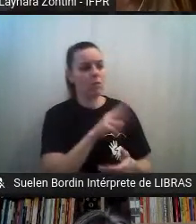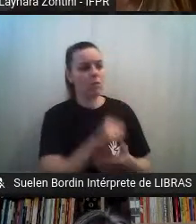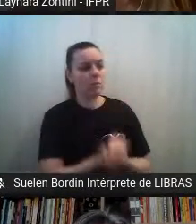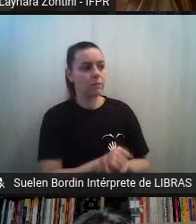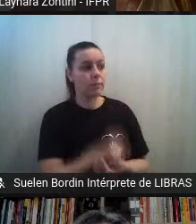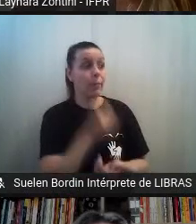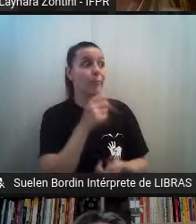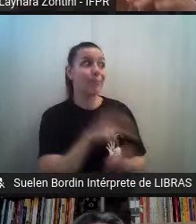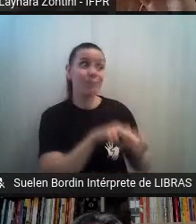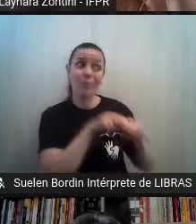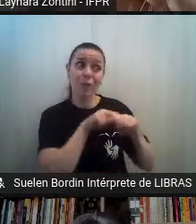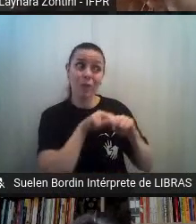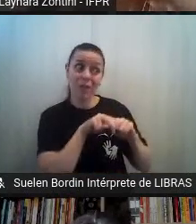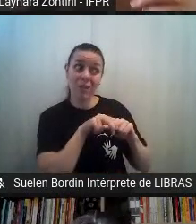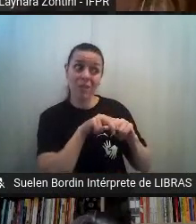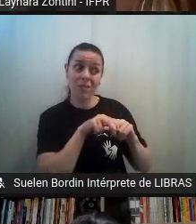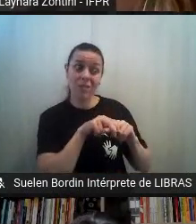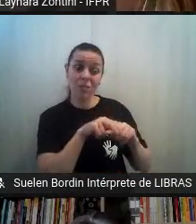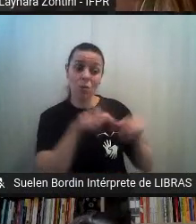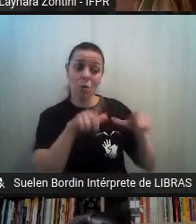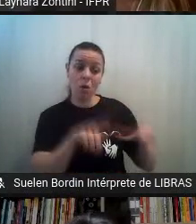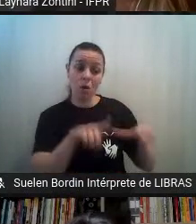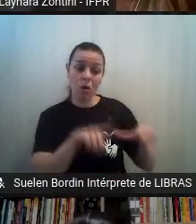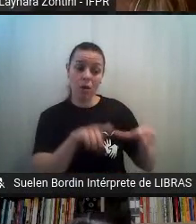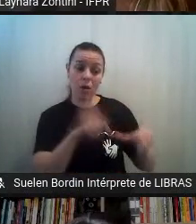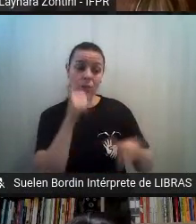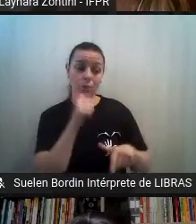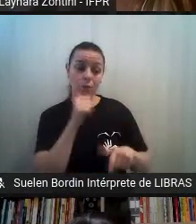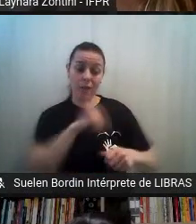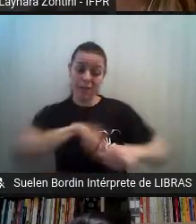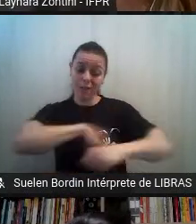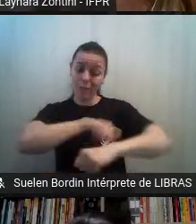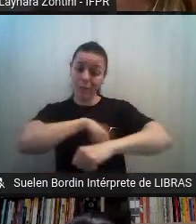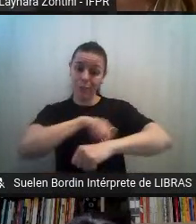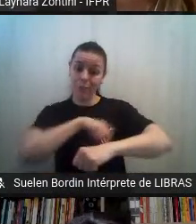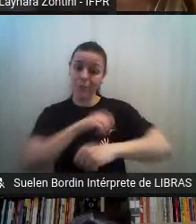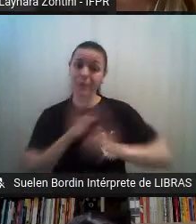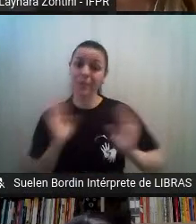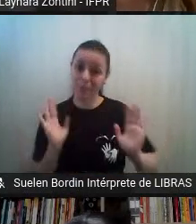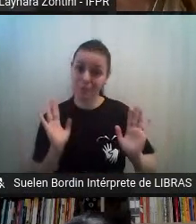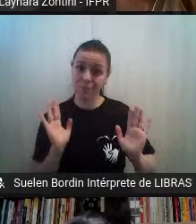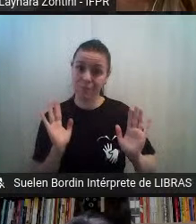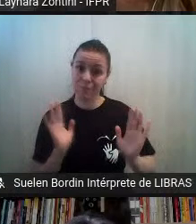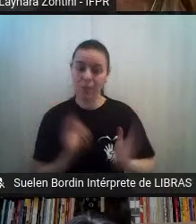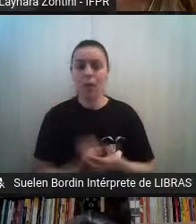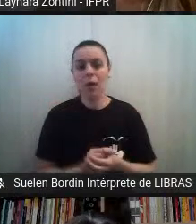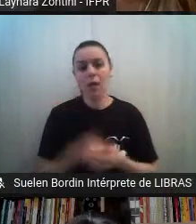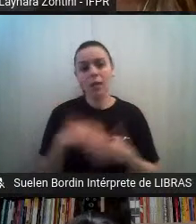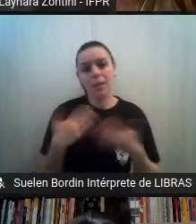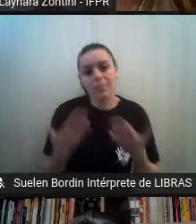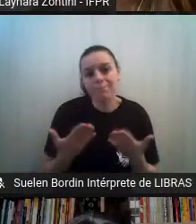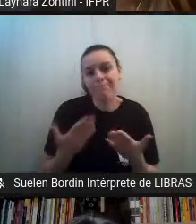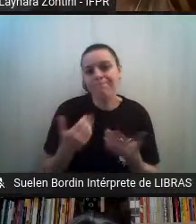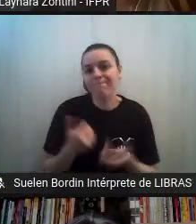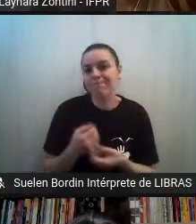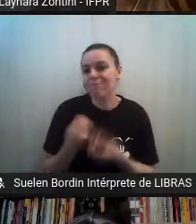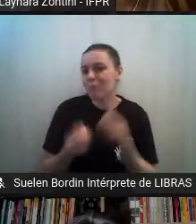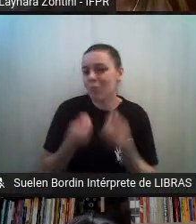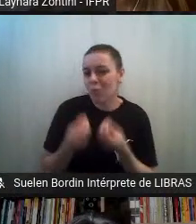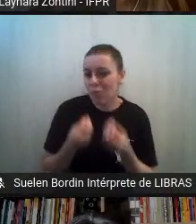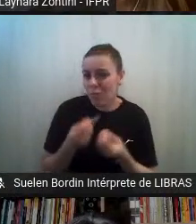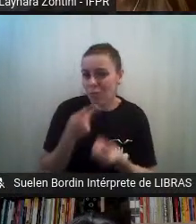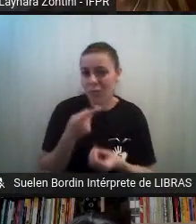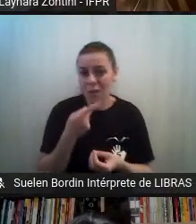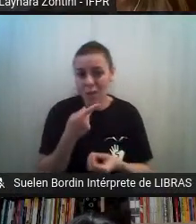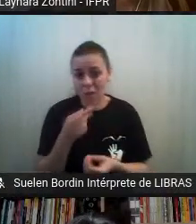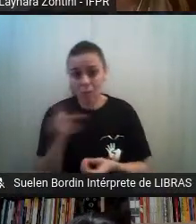é na cozinha, né? Então, assim, no gabinete dele, dentro da universidade, e, né, não foi na frente da sala de